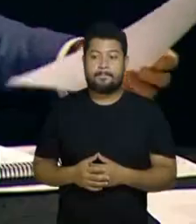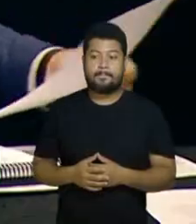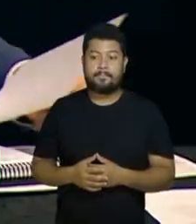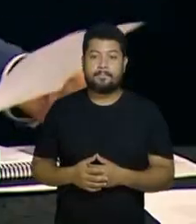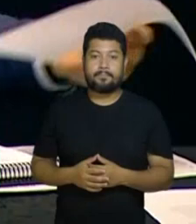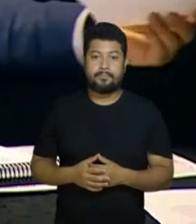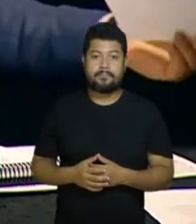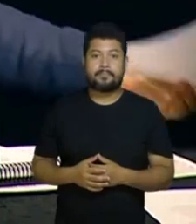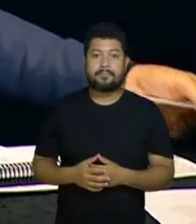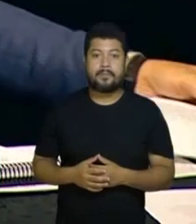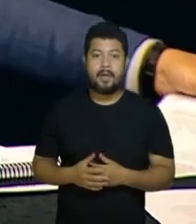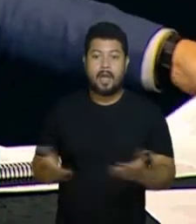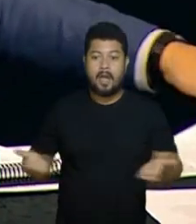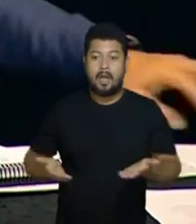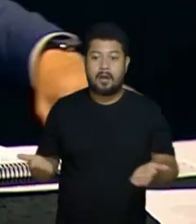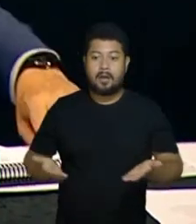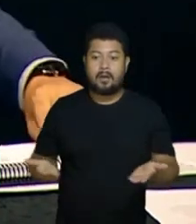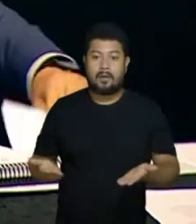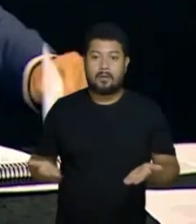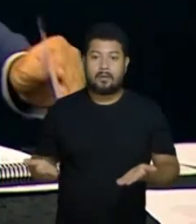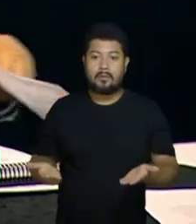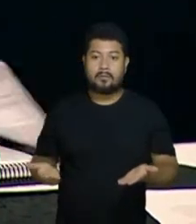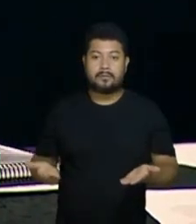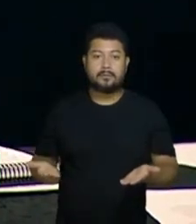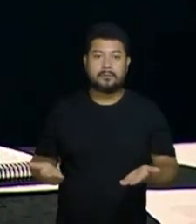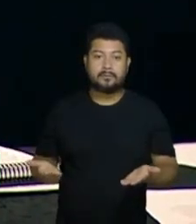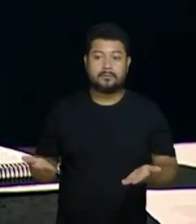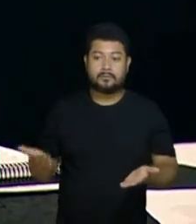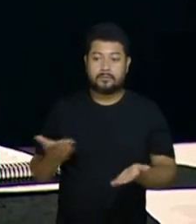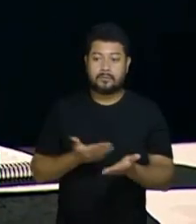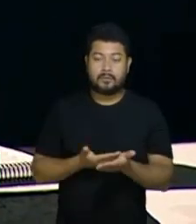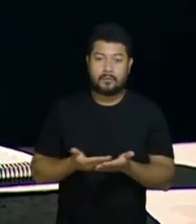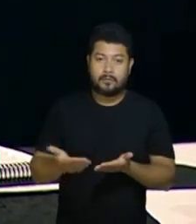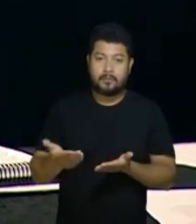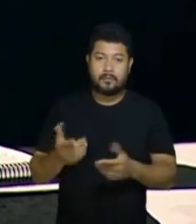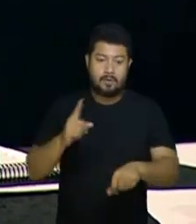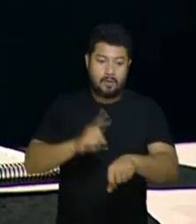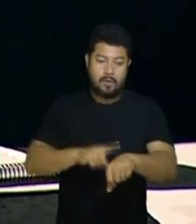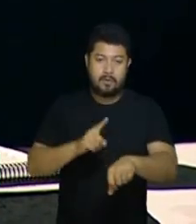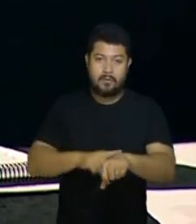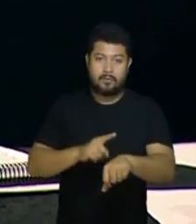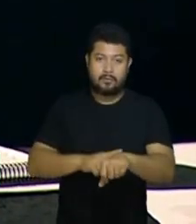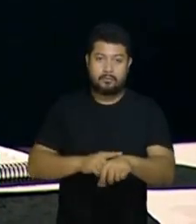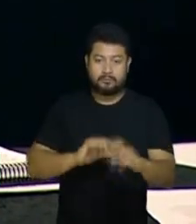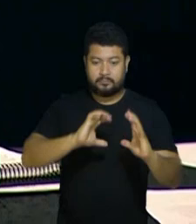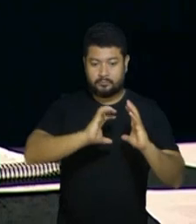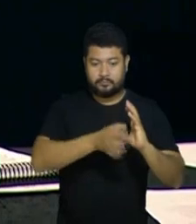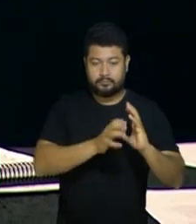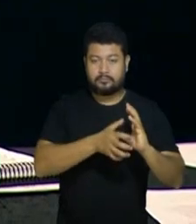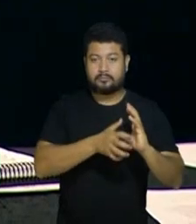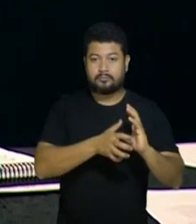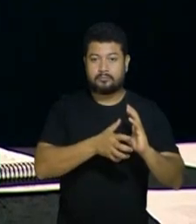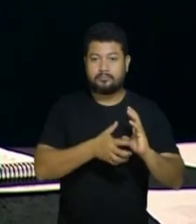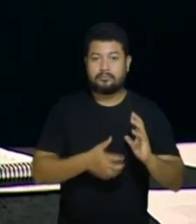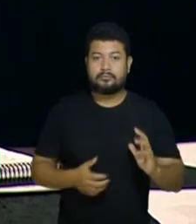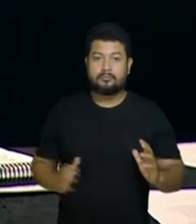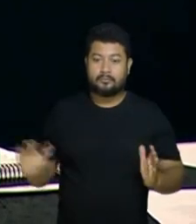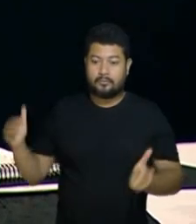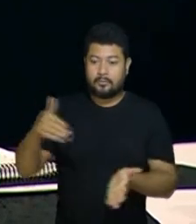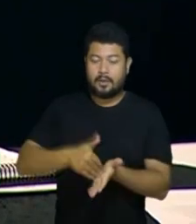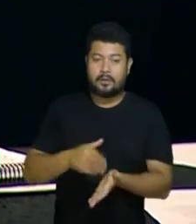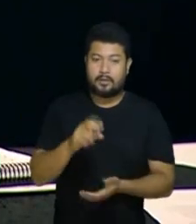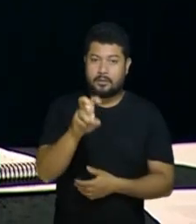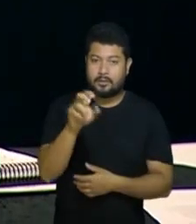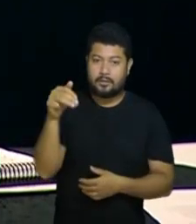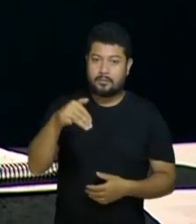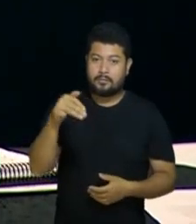passamos de imediato para o horário destinado aos partidos políticos, pelo tempo de até 5 minutos